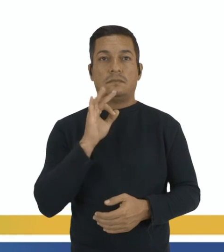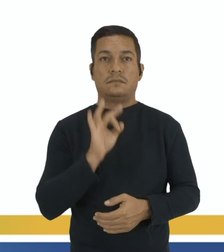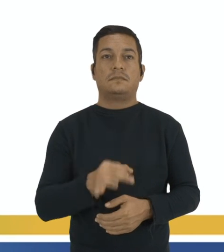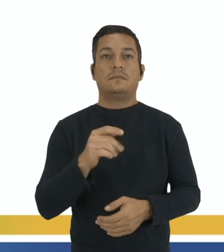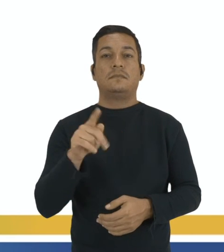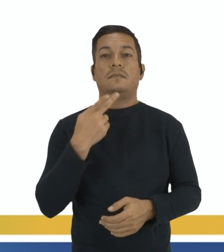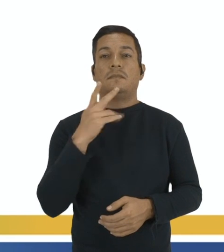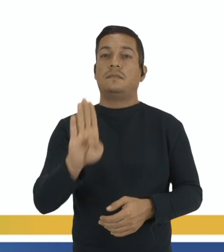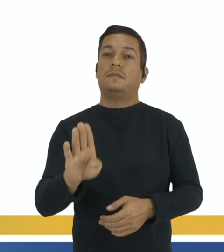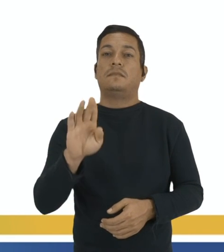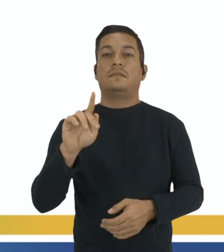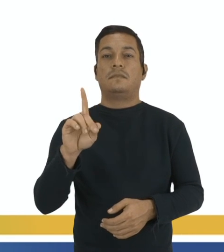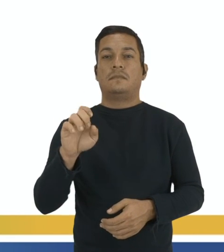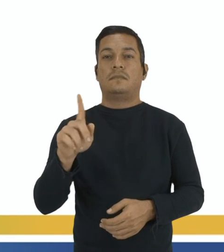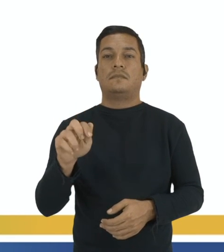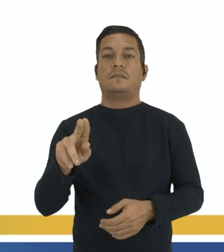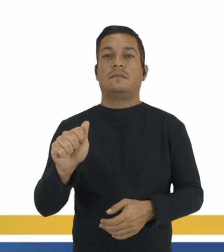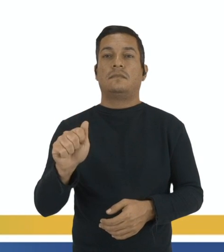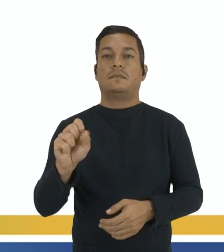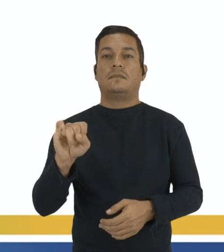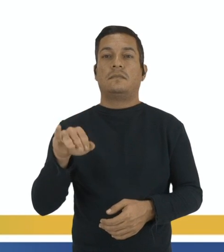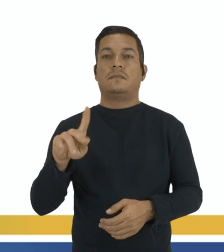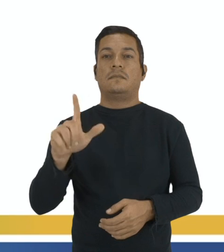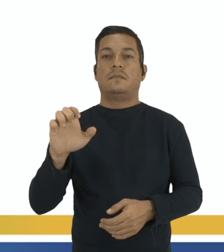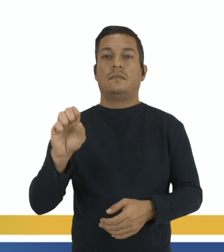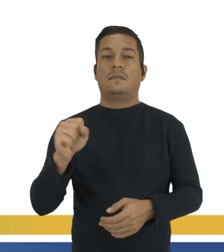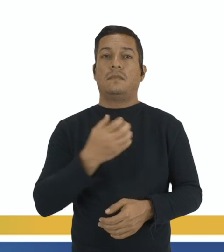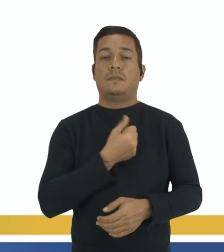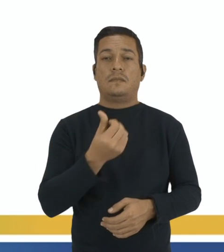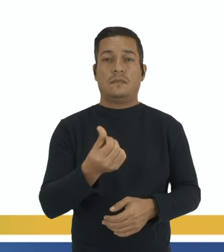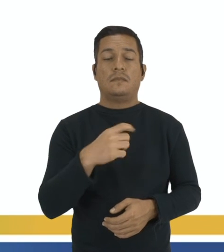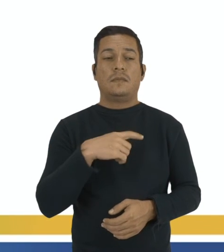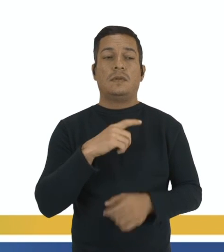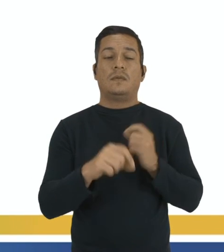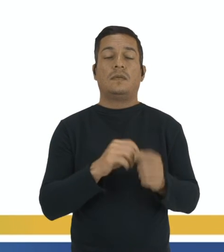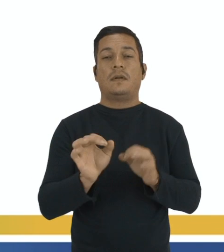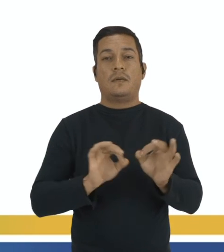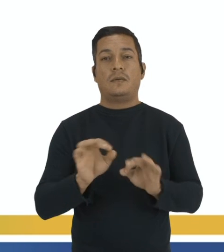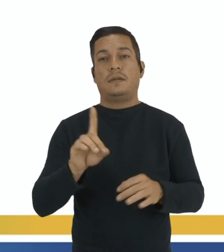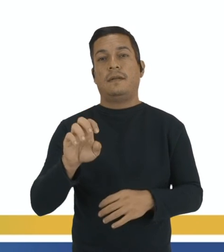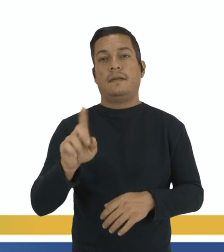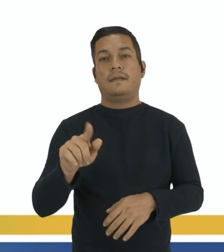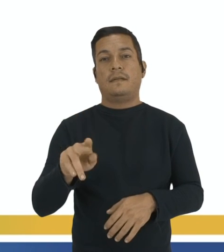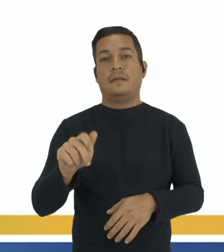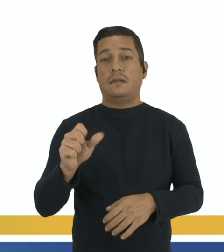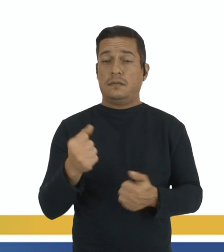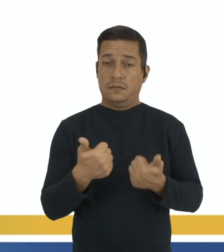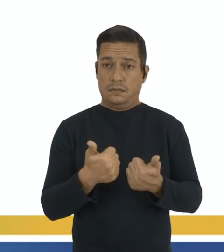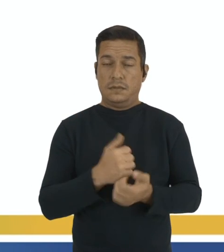disse dezena simples. Então, nesse número, o algarismo 6 ele ocupa a ordem das dezenas. Tudo